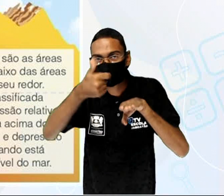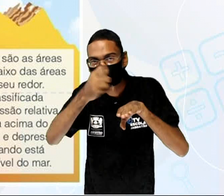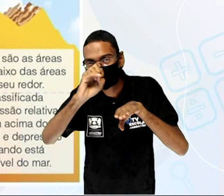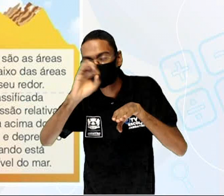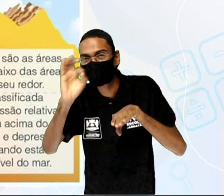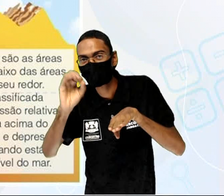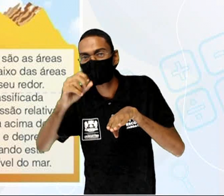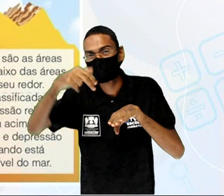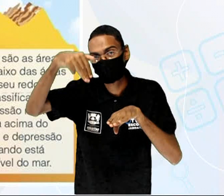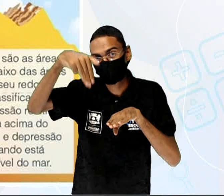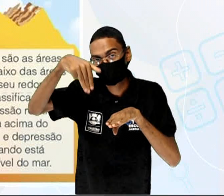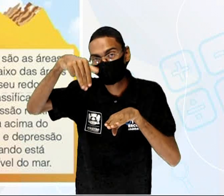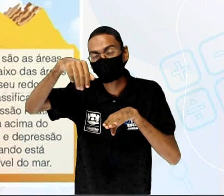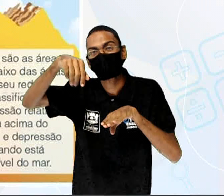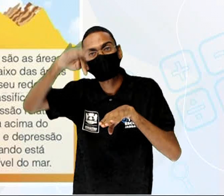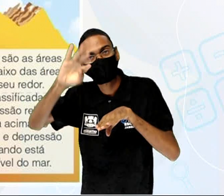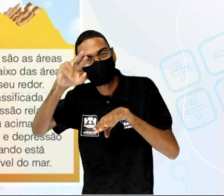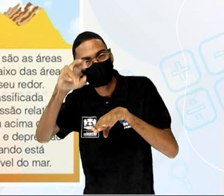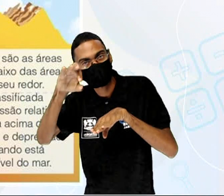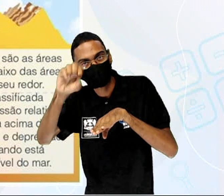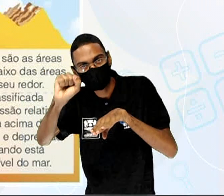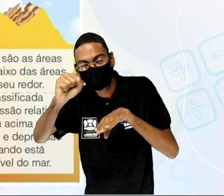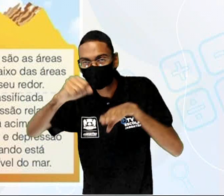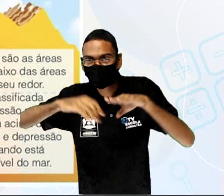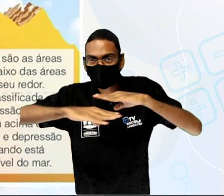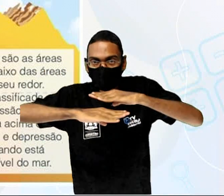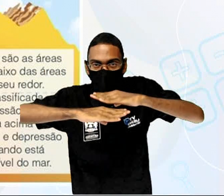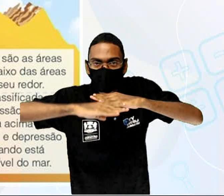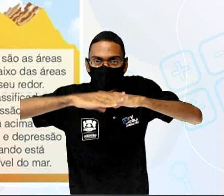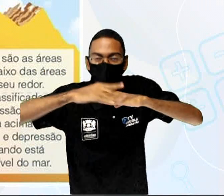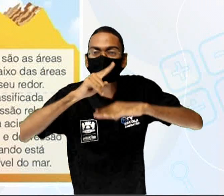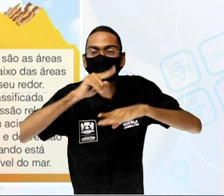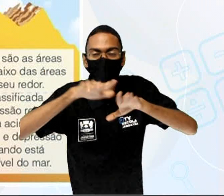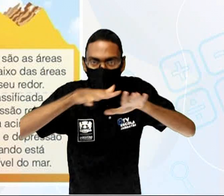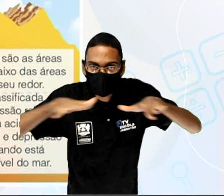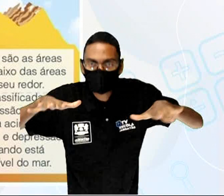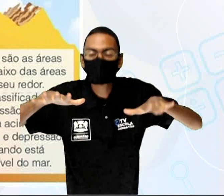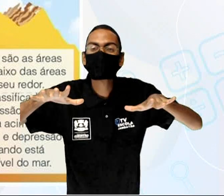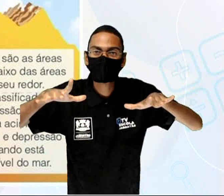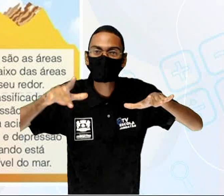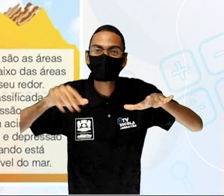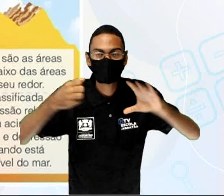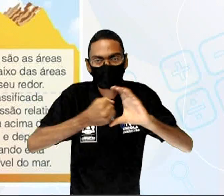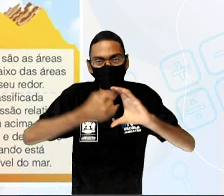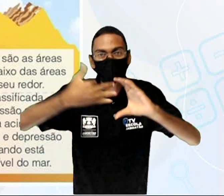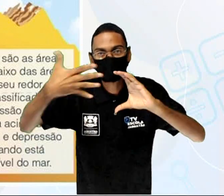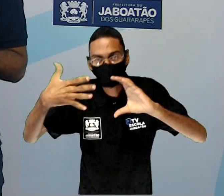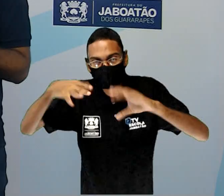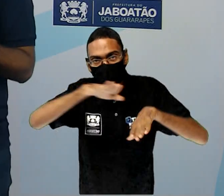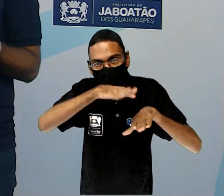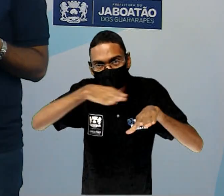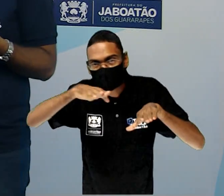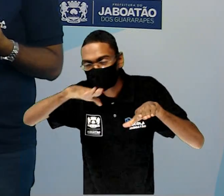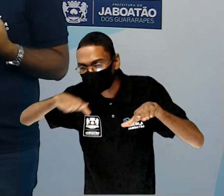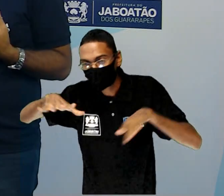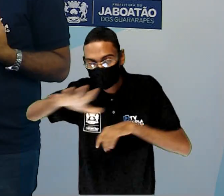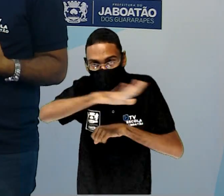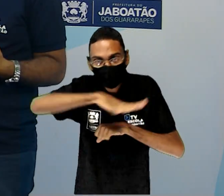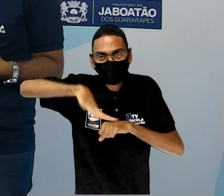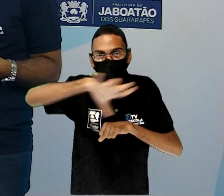relação ao nível do mar. Nós teremos também como características da planície uma área que recebe